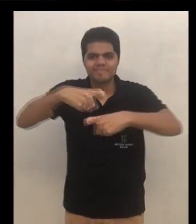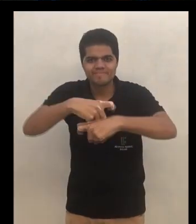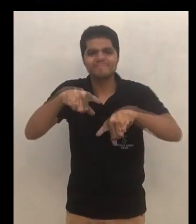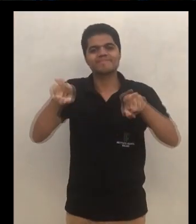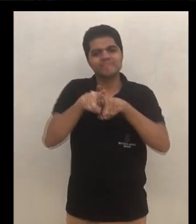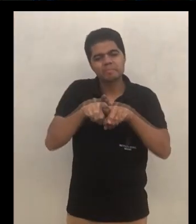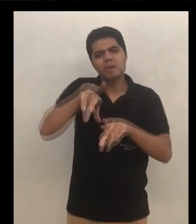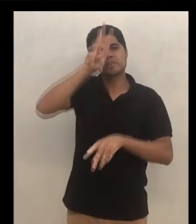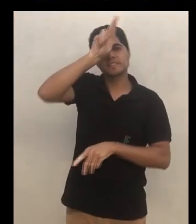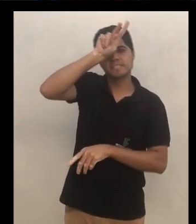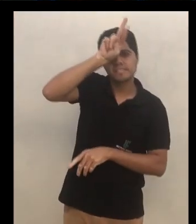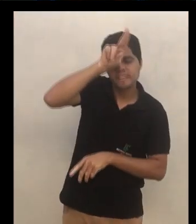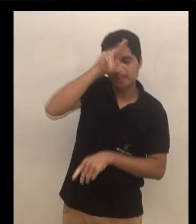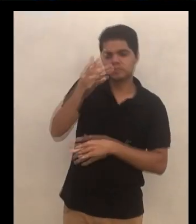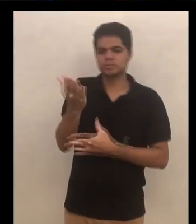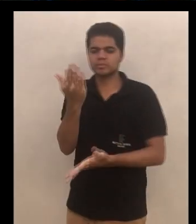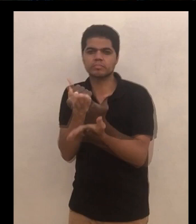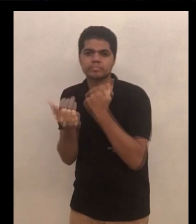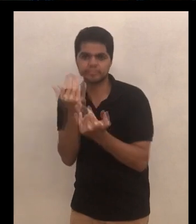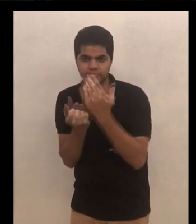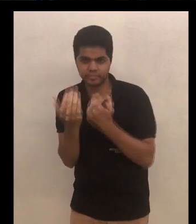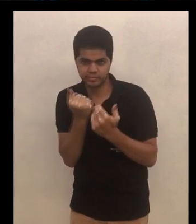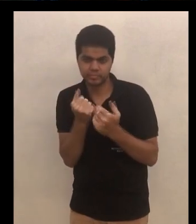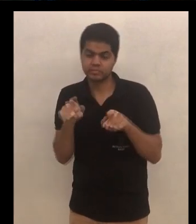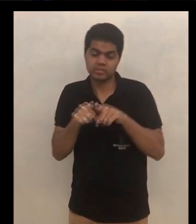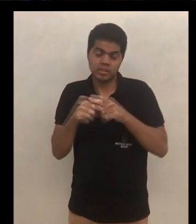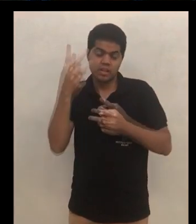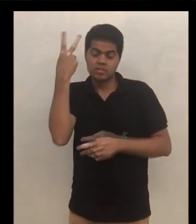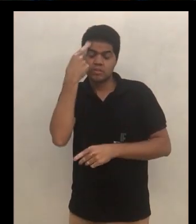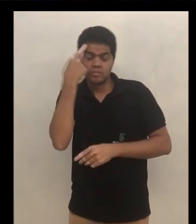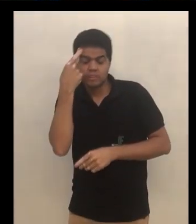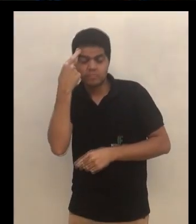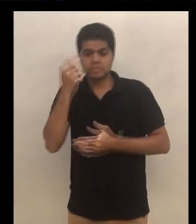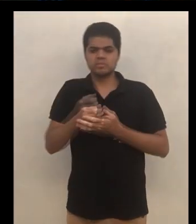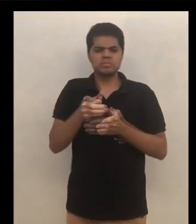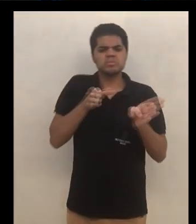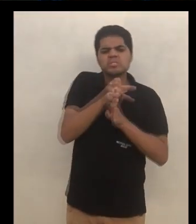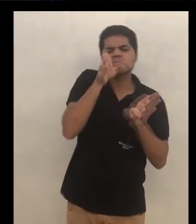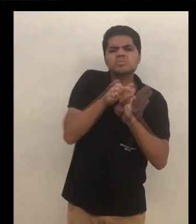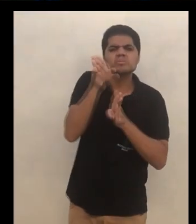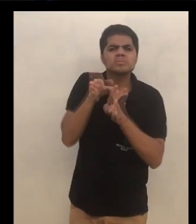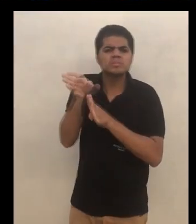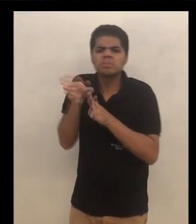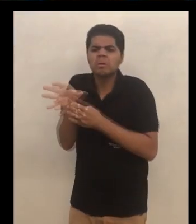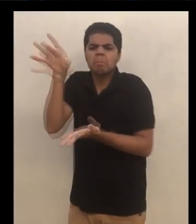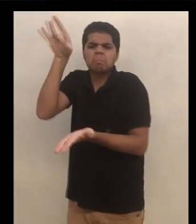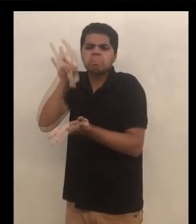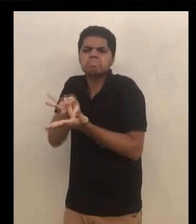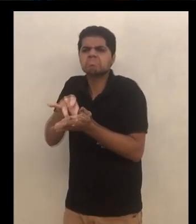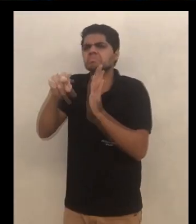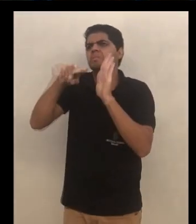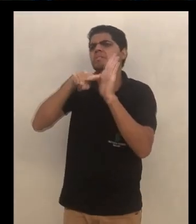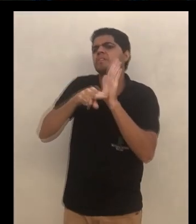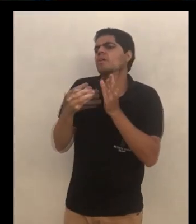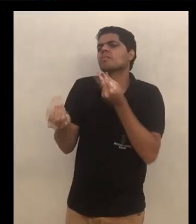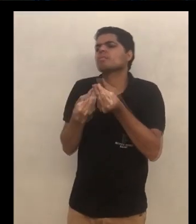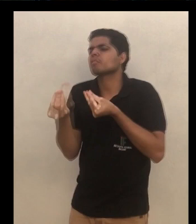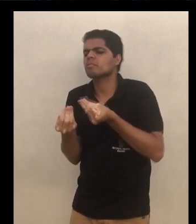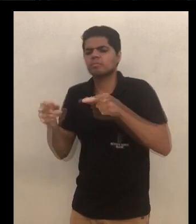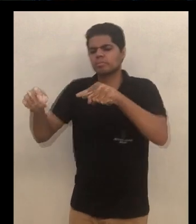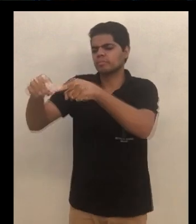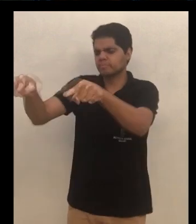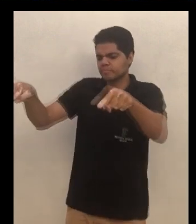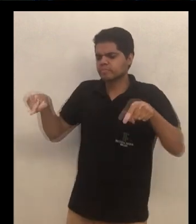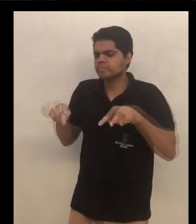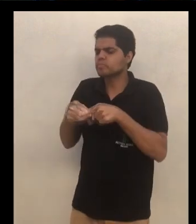pode pastar tranquilamente, mas não tem uma instrução normativa para a caipira, onde a gente determina a quantidade de aves por